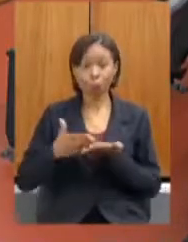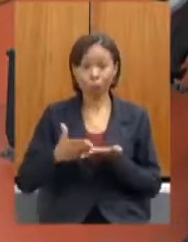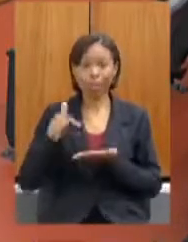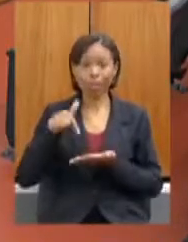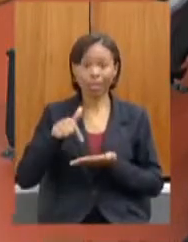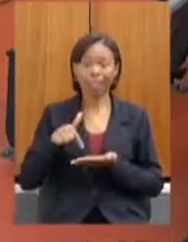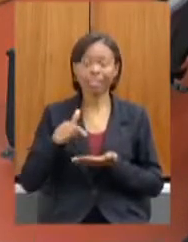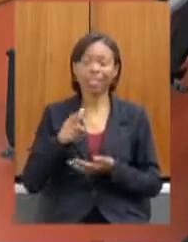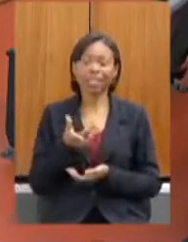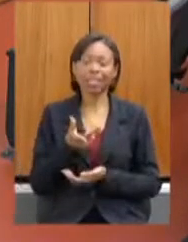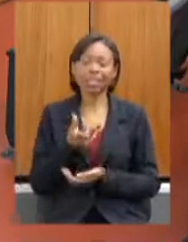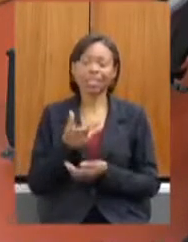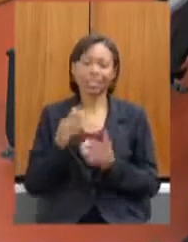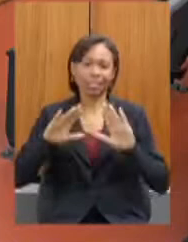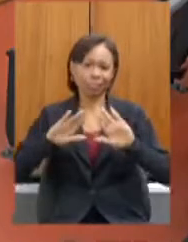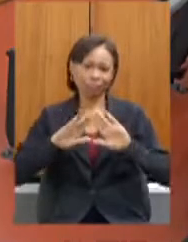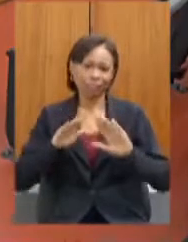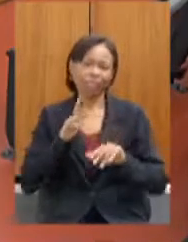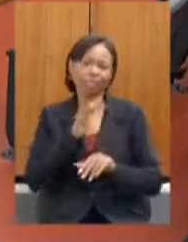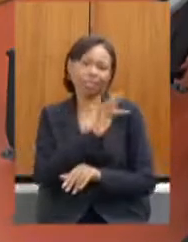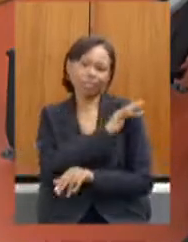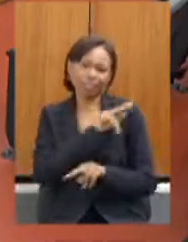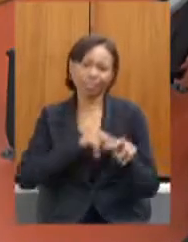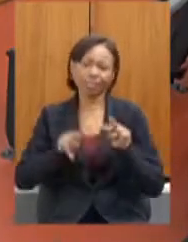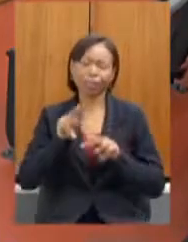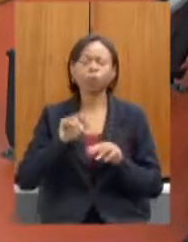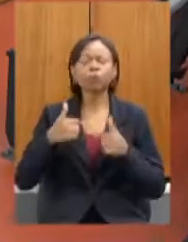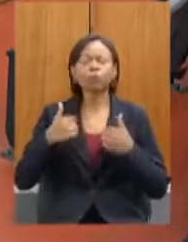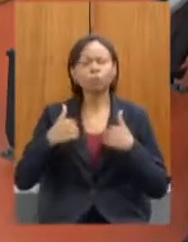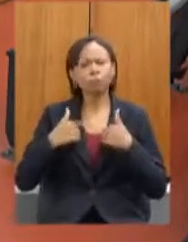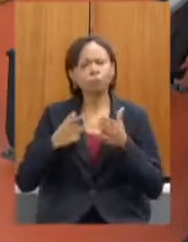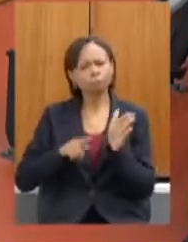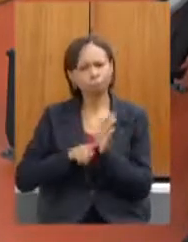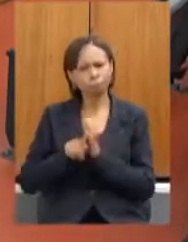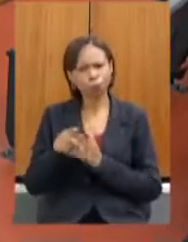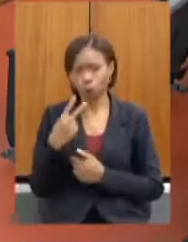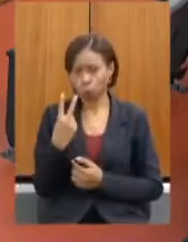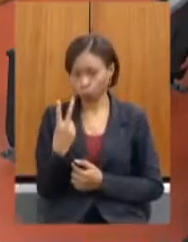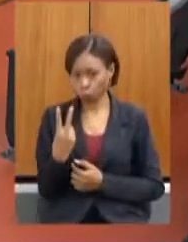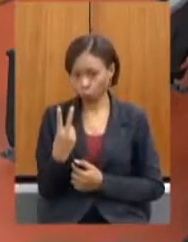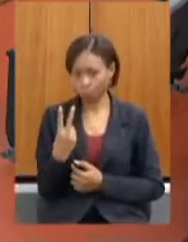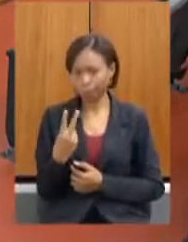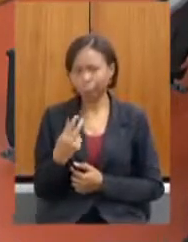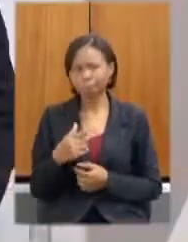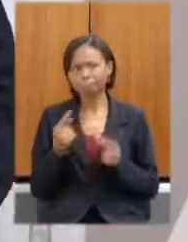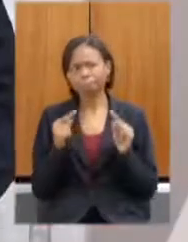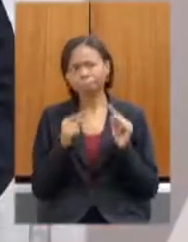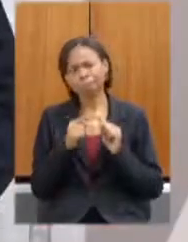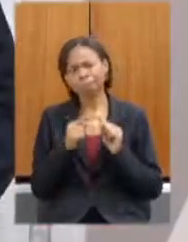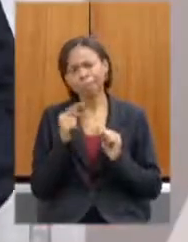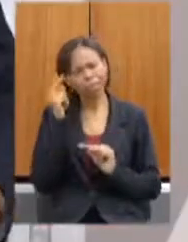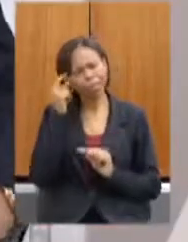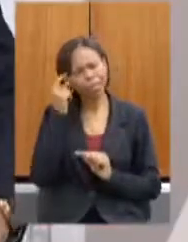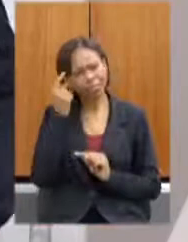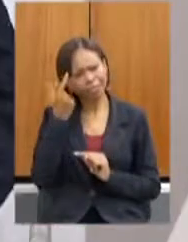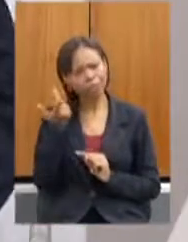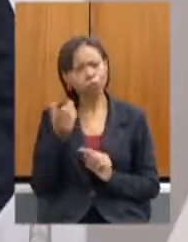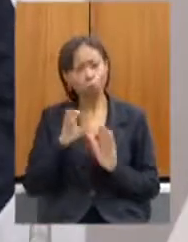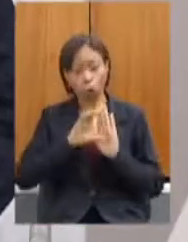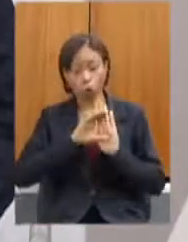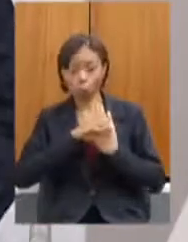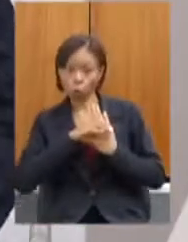eu tenho duas perguntas sua Presidente considerando os conceitos modernos